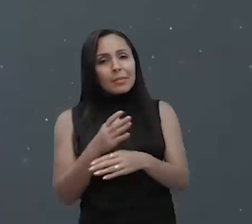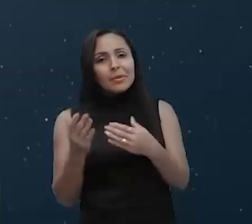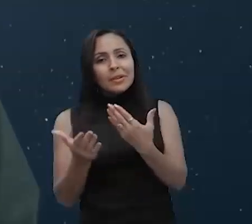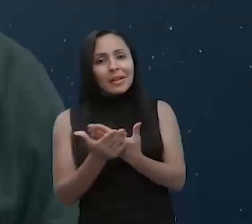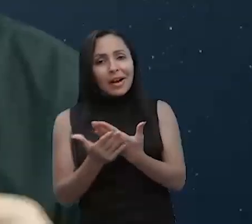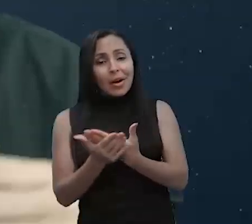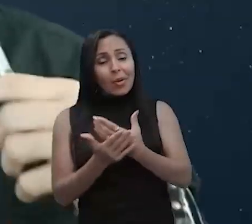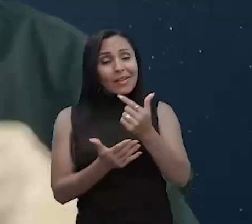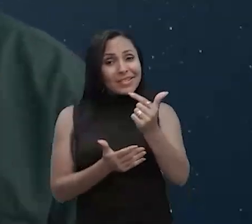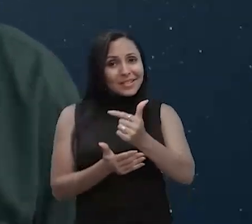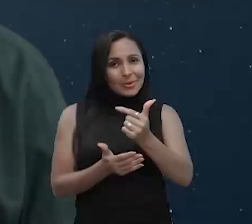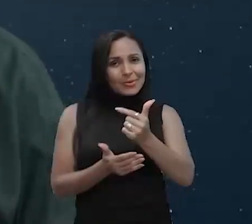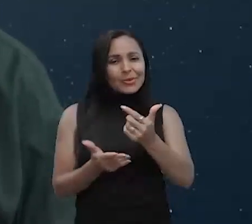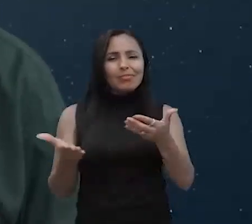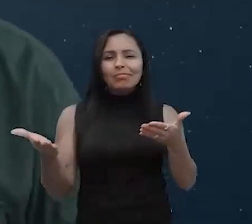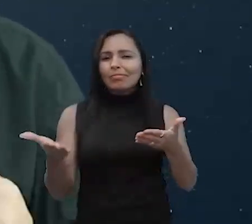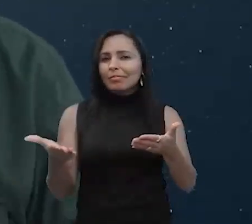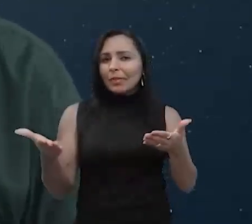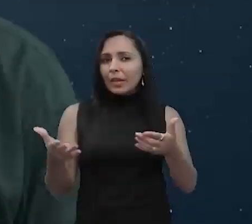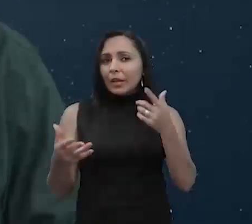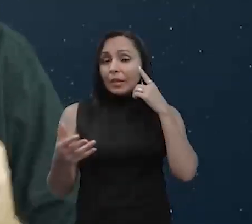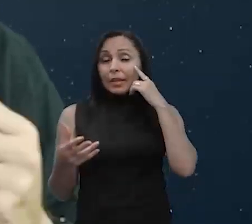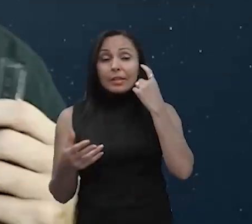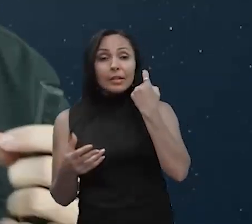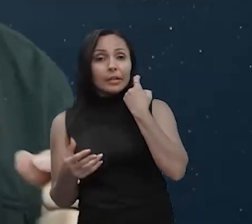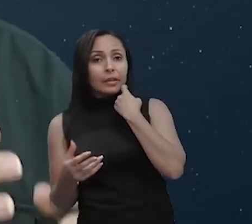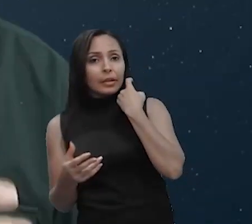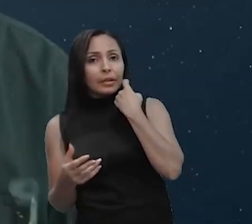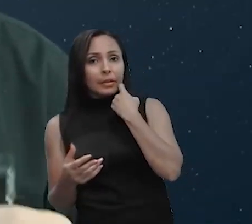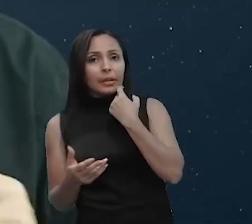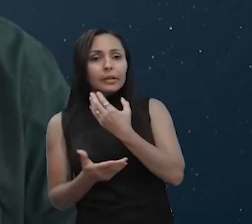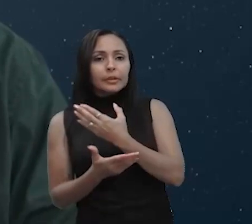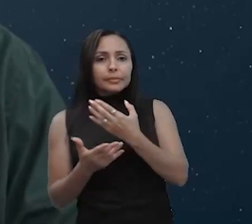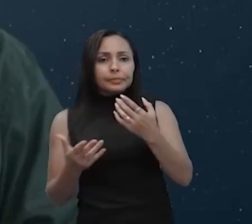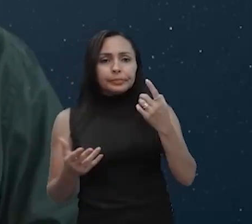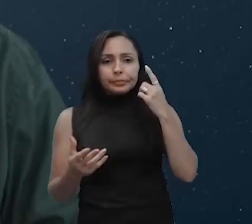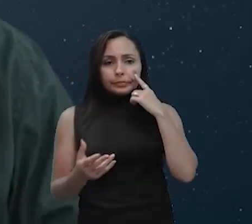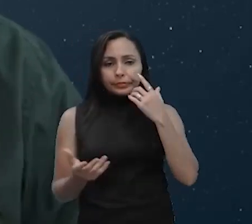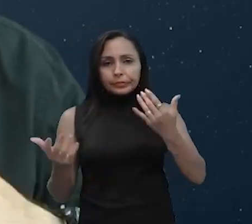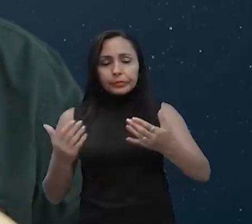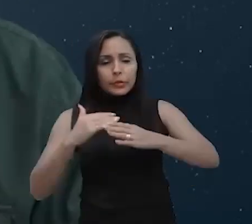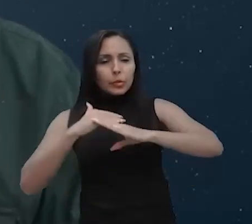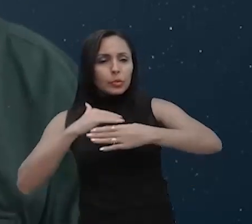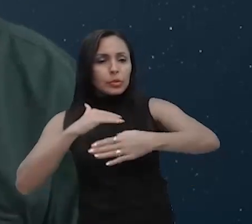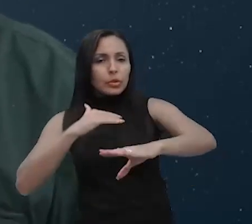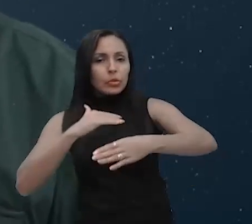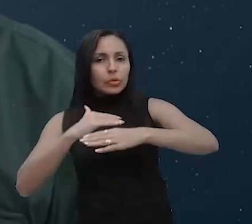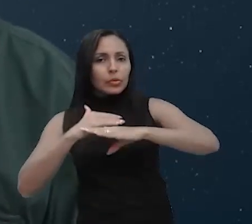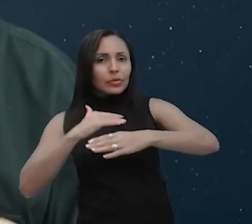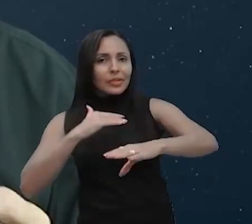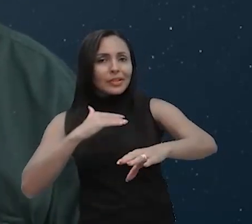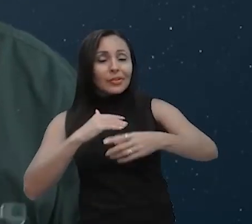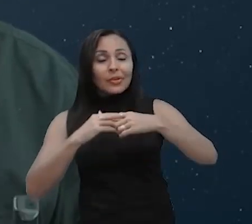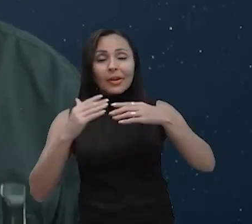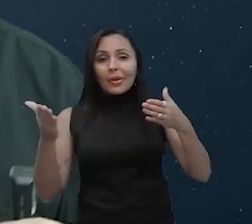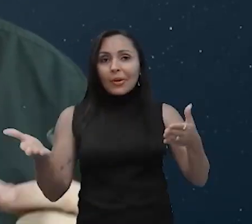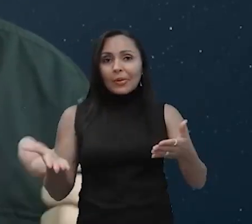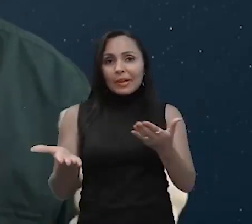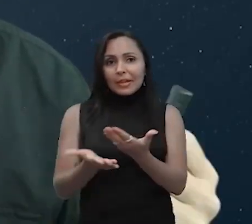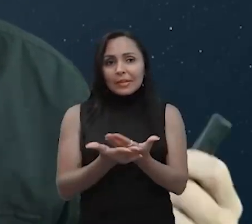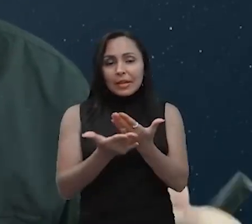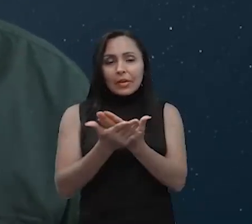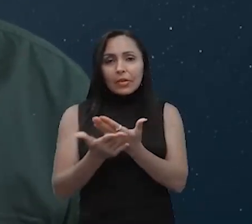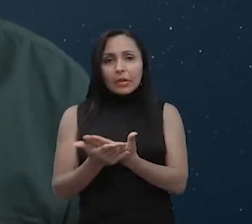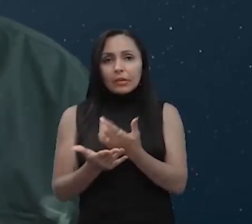segunda aula de hoje, nesta sexta-feira, sobre os fenômenos ondulatórios. E nessa aula, nós falamos do